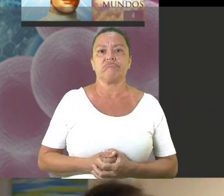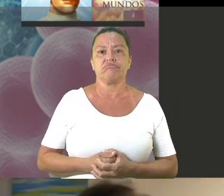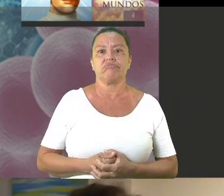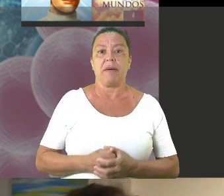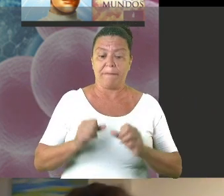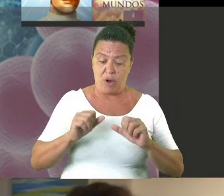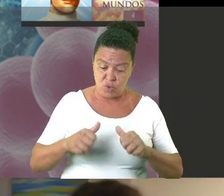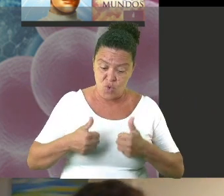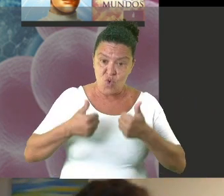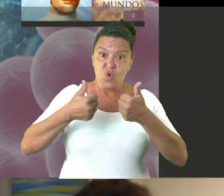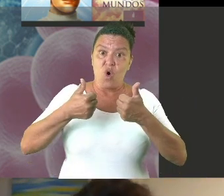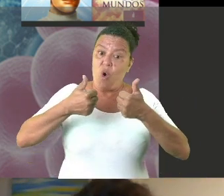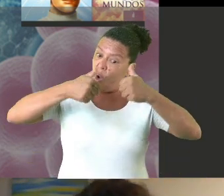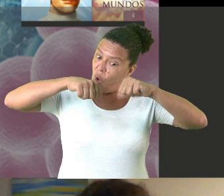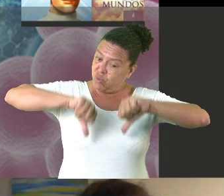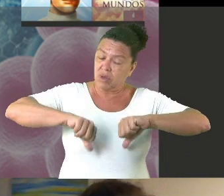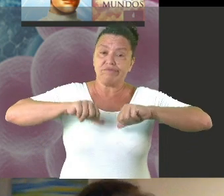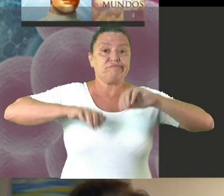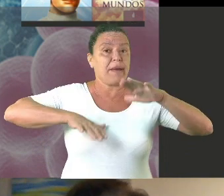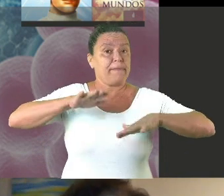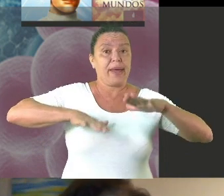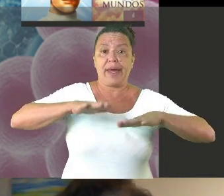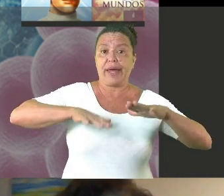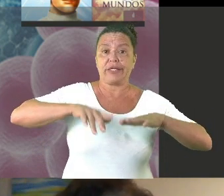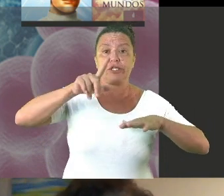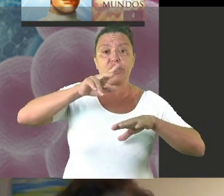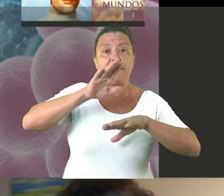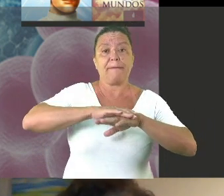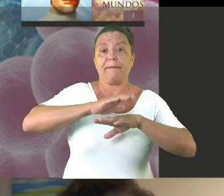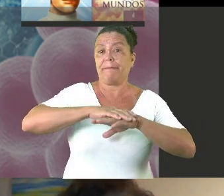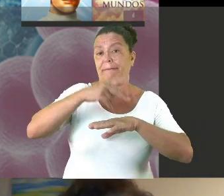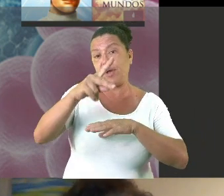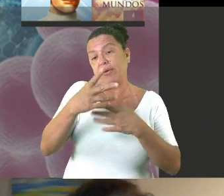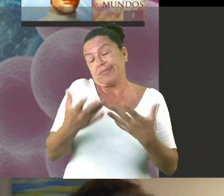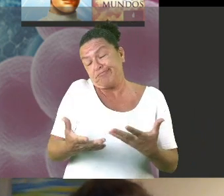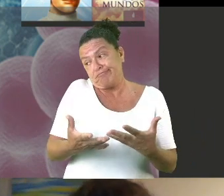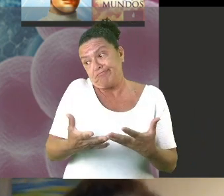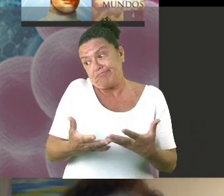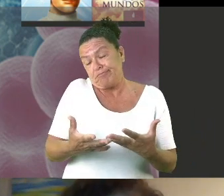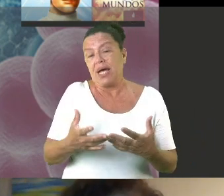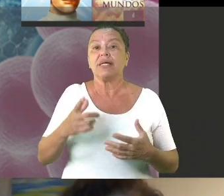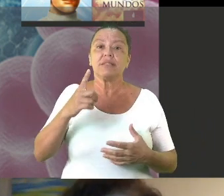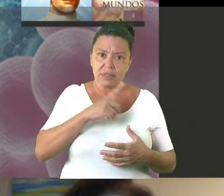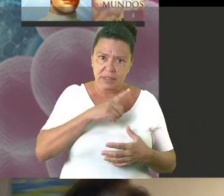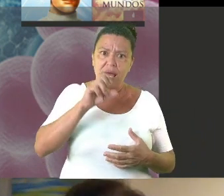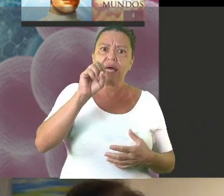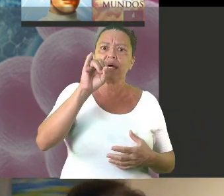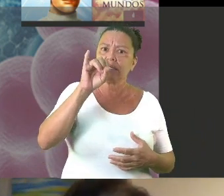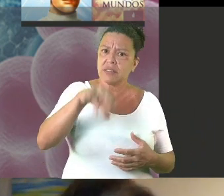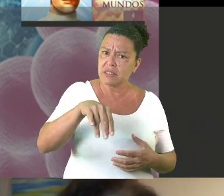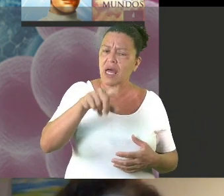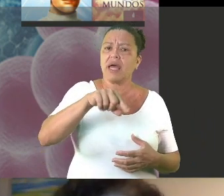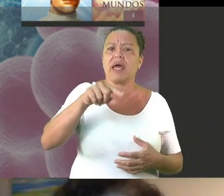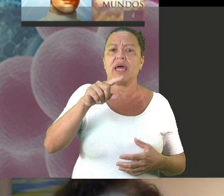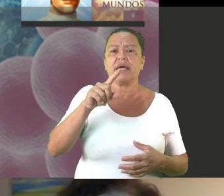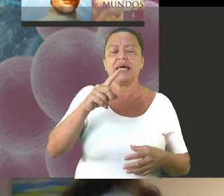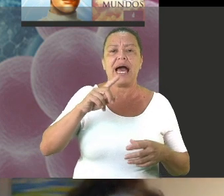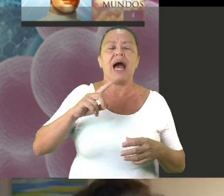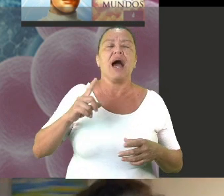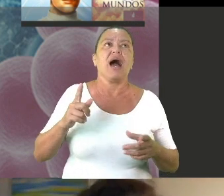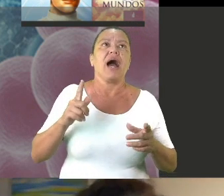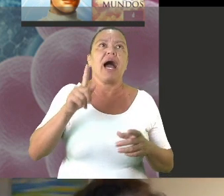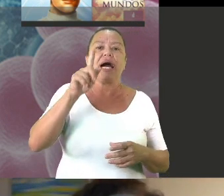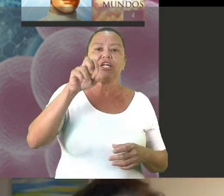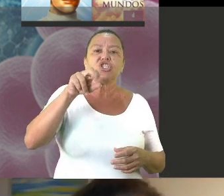enobrecer ou agravar, como ele diz, a nossa própria situação. Existe sim a propensão genética,